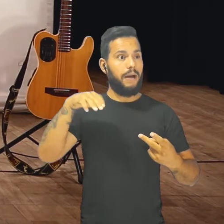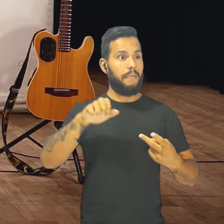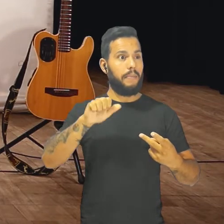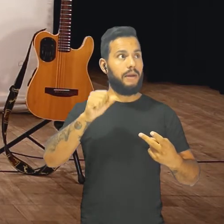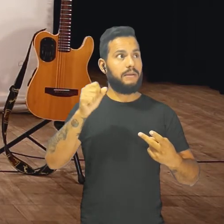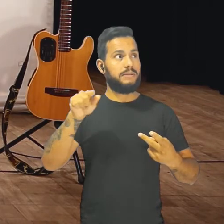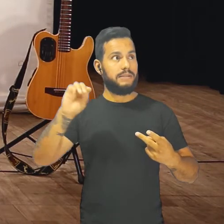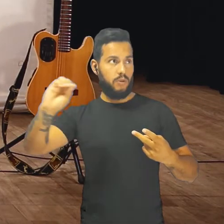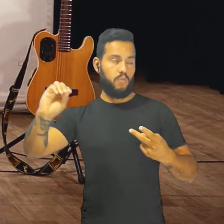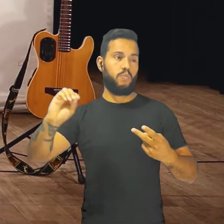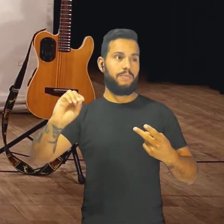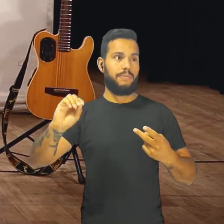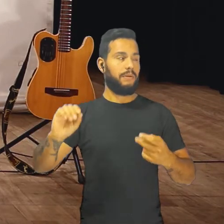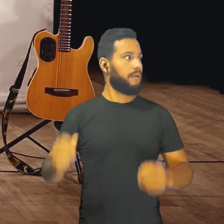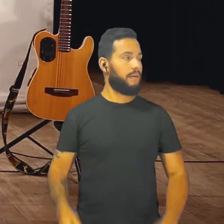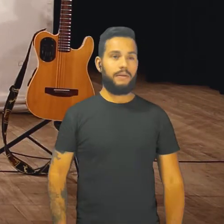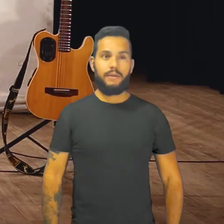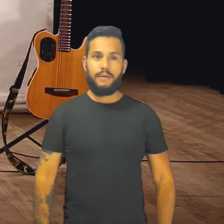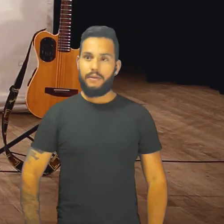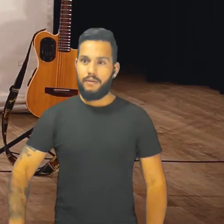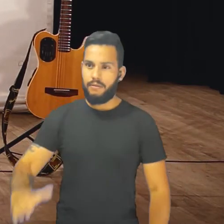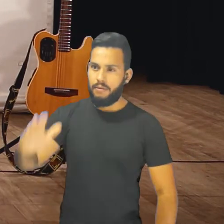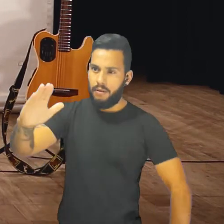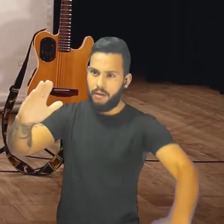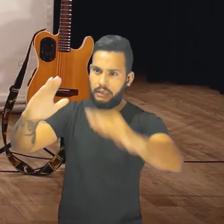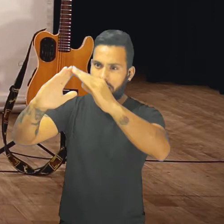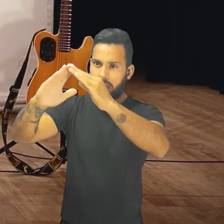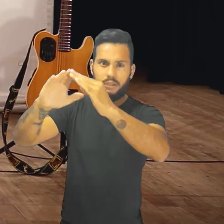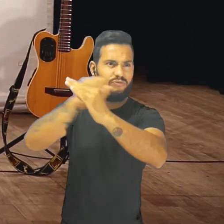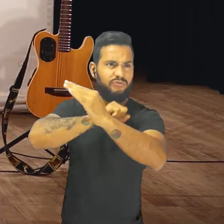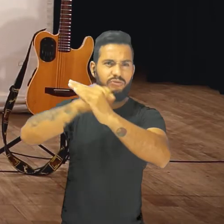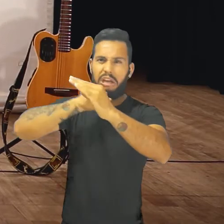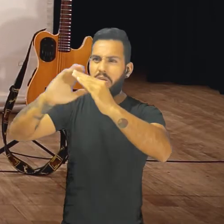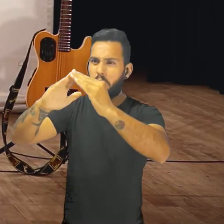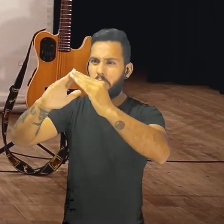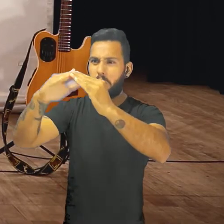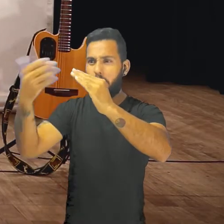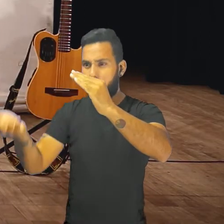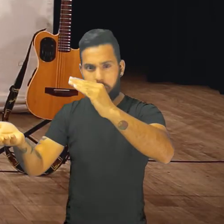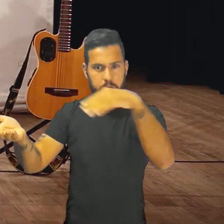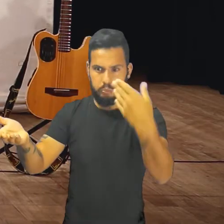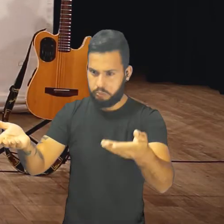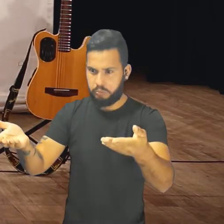A casa era velha, não tinha mais telha. Seu dono era um gato associado a um